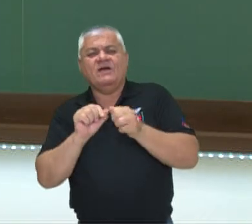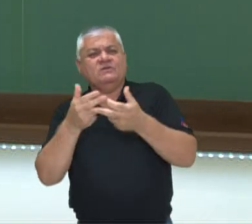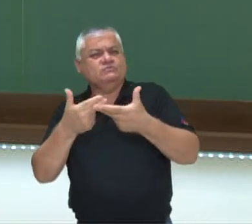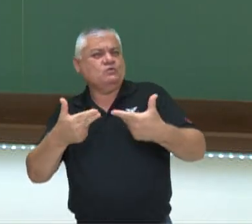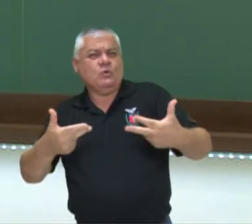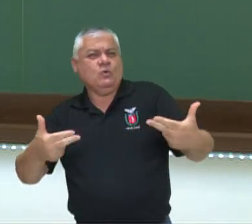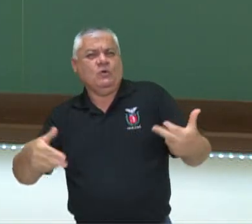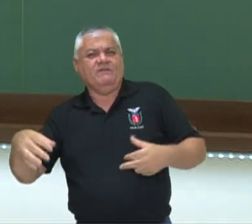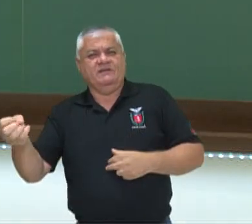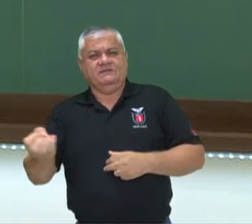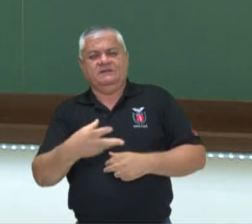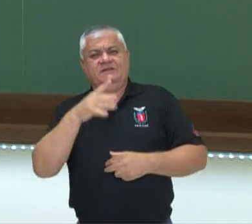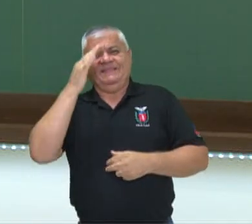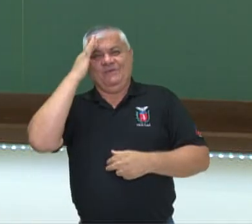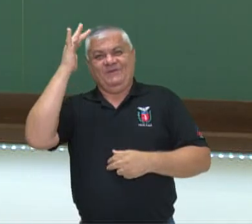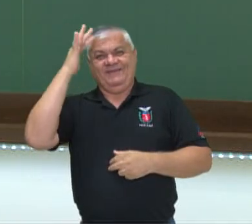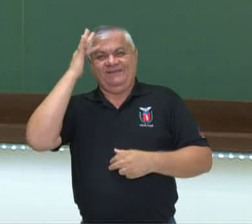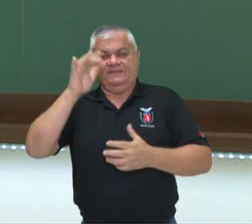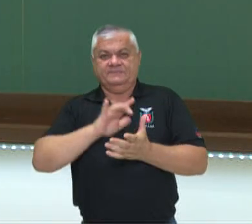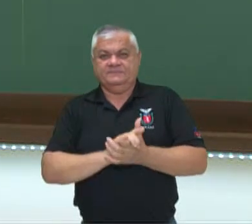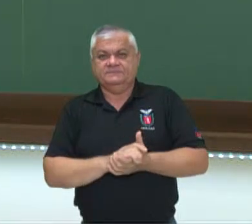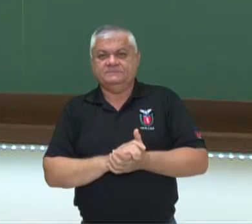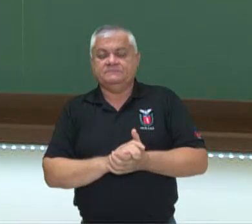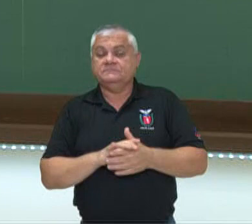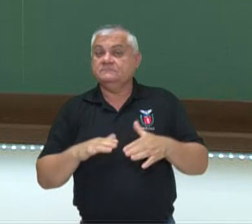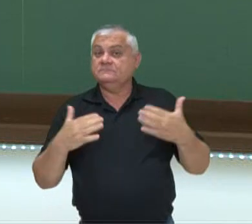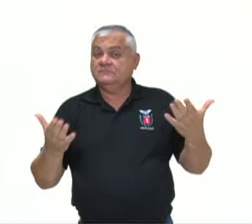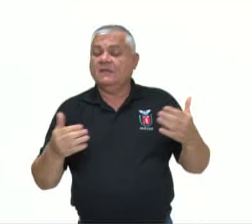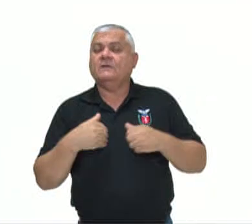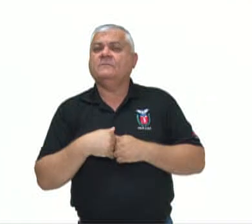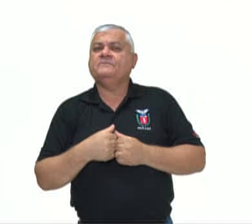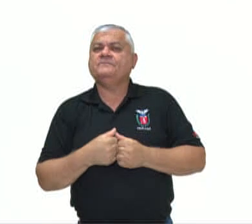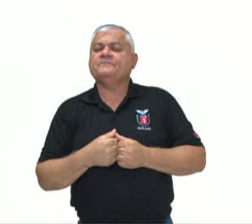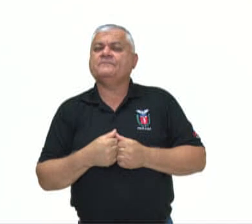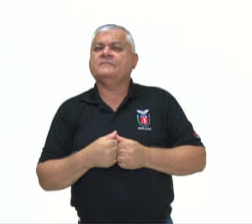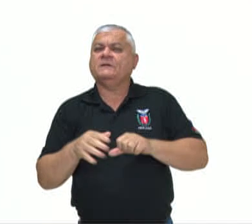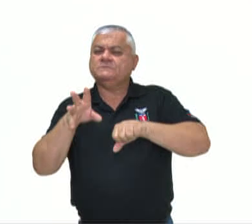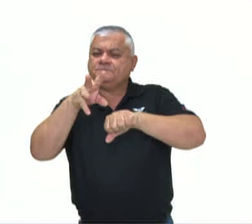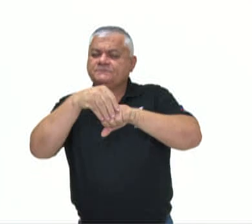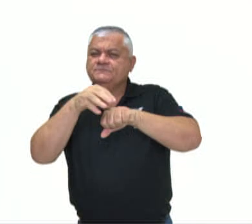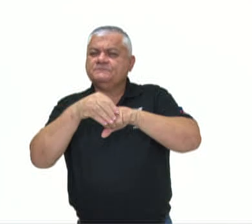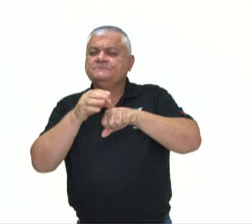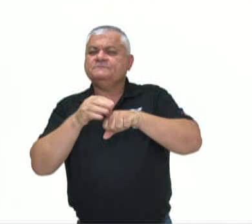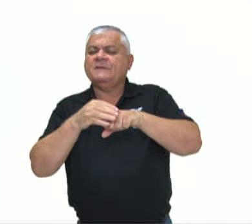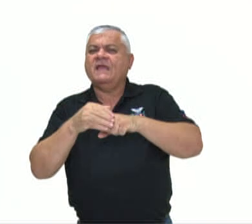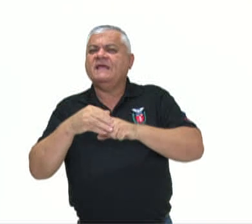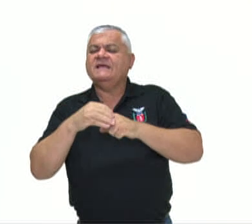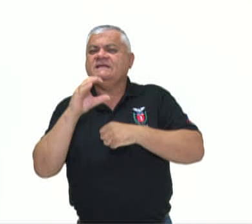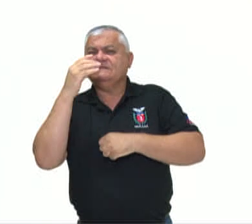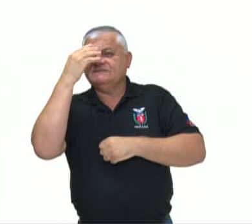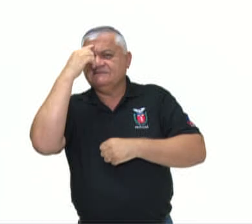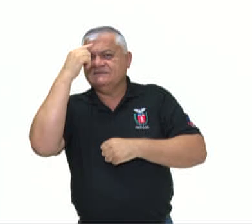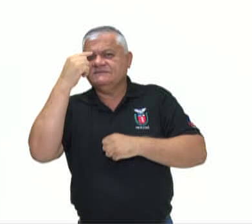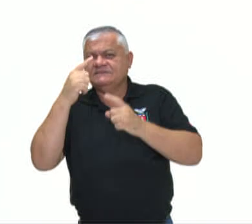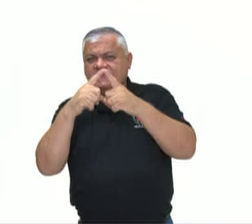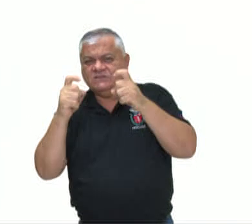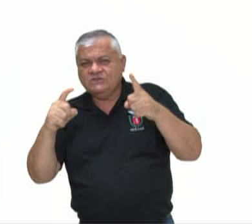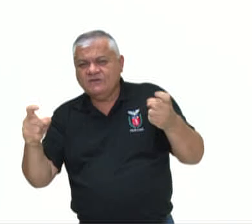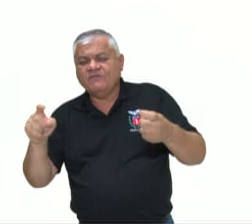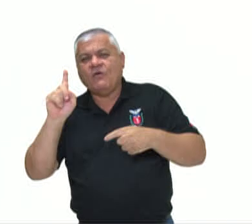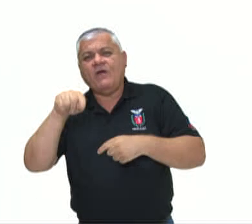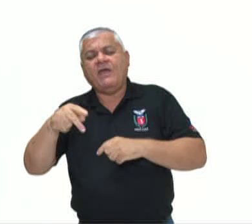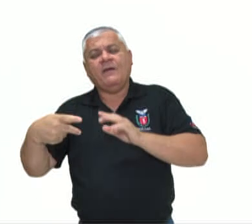estabelecimento de novas teorias, né? No entanto, o conhecimento científico só é possível pela contribuição de cientistas da